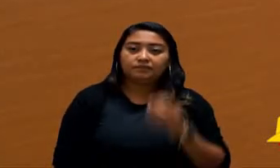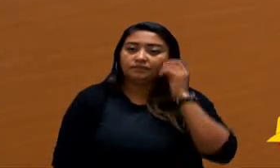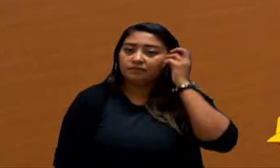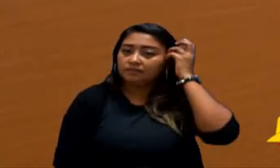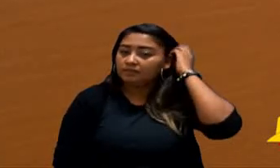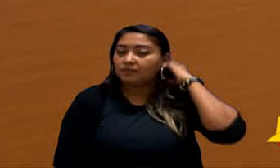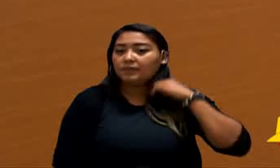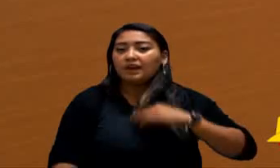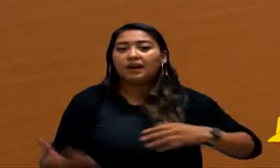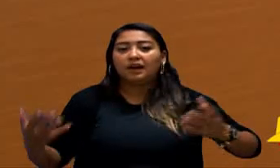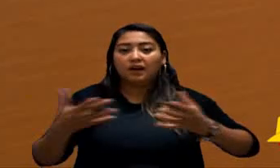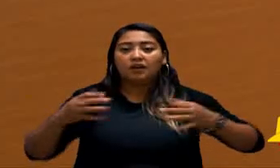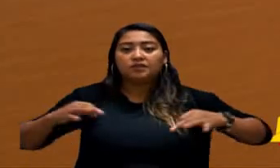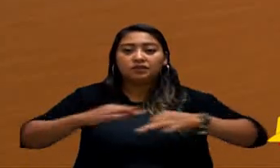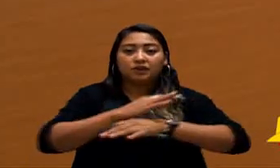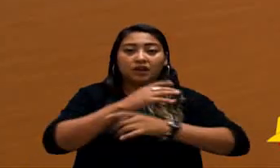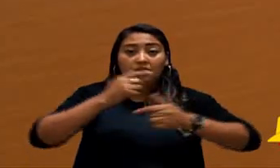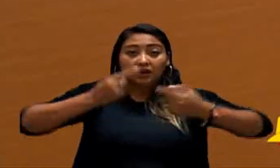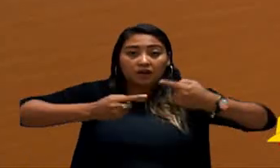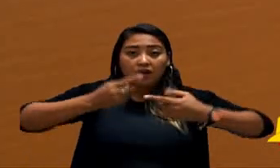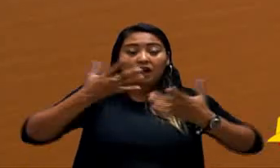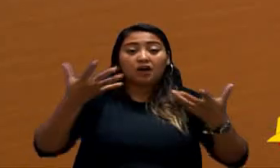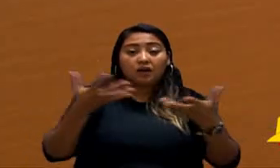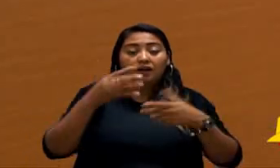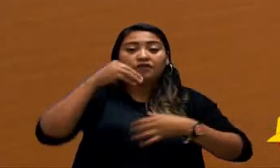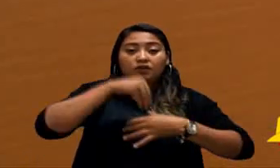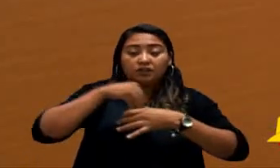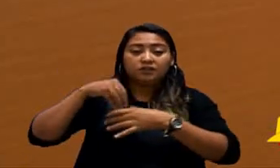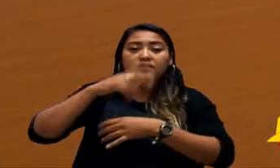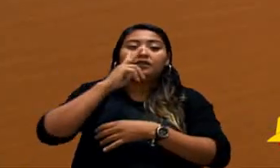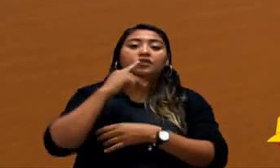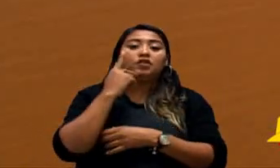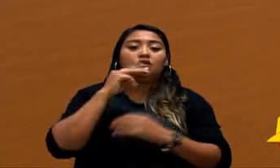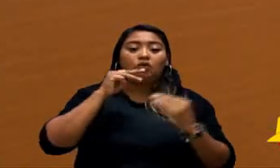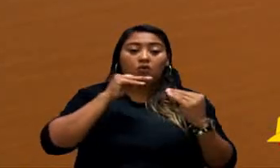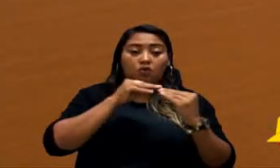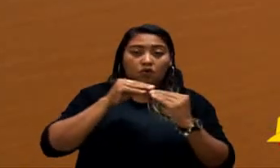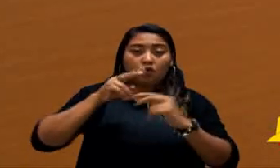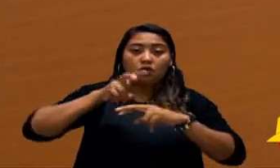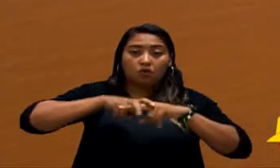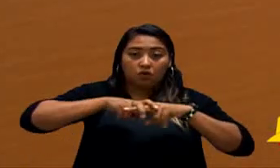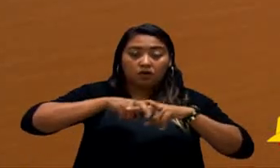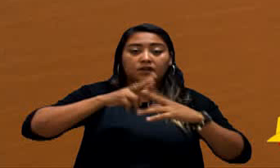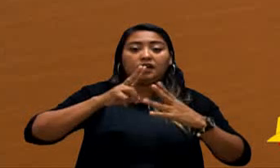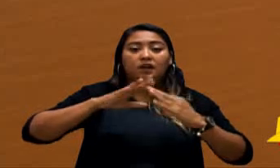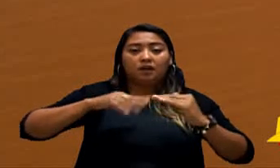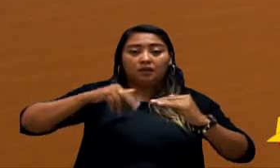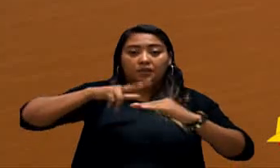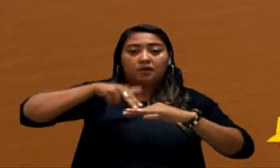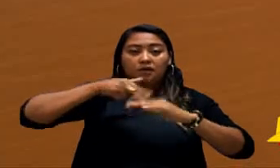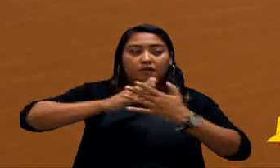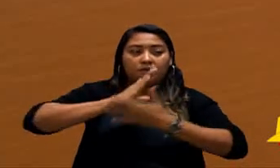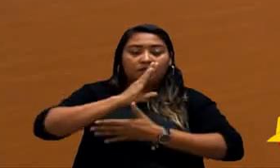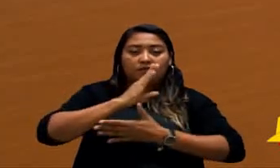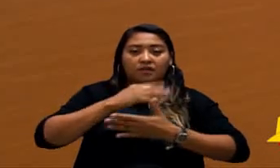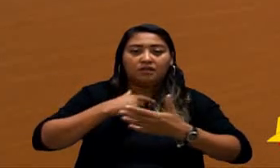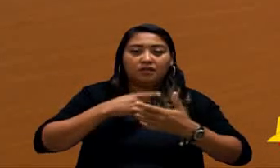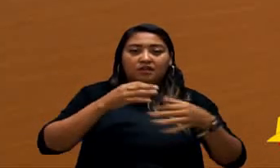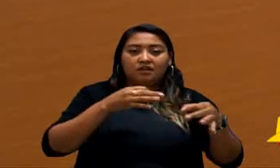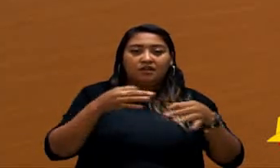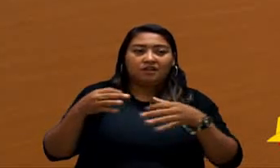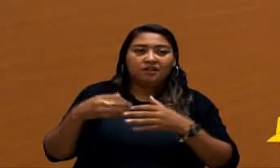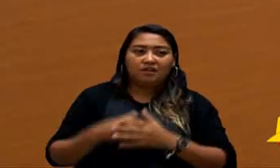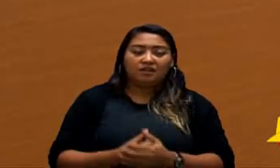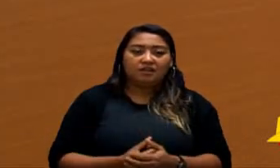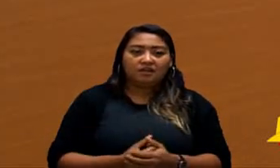É encerrado a discussão, eu coloco em votação. Os vereadores concordam, permaneçam como estão, aprovado. Próximo, novamente, Luiz Santos, não